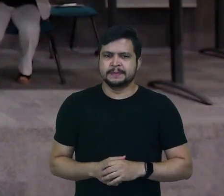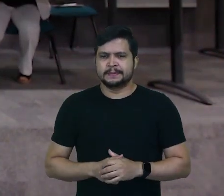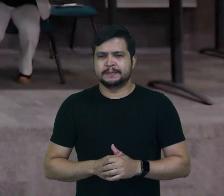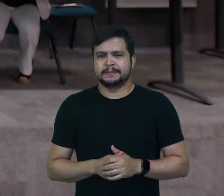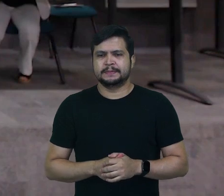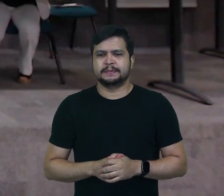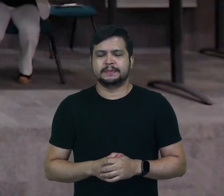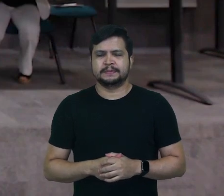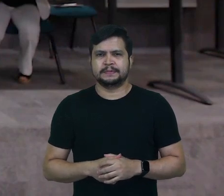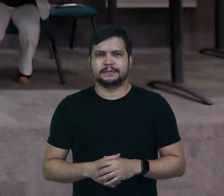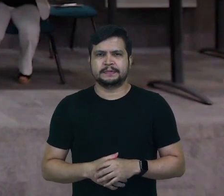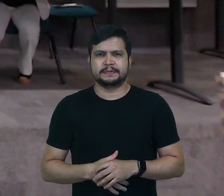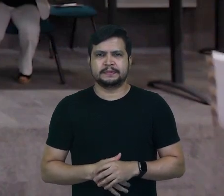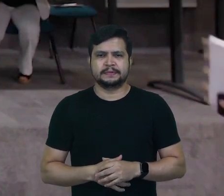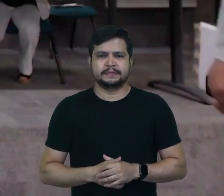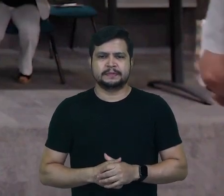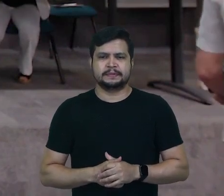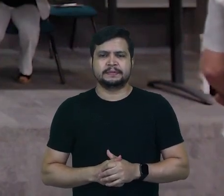Francisco.